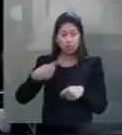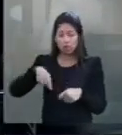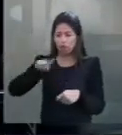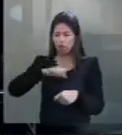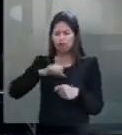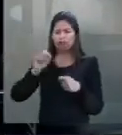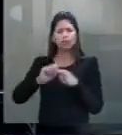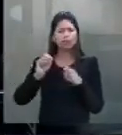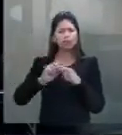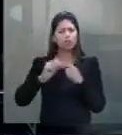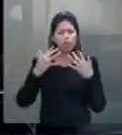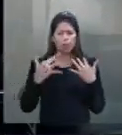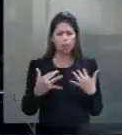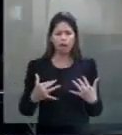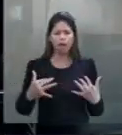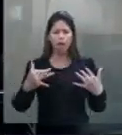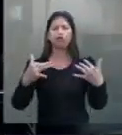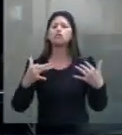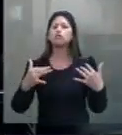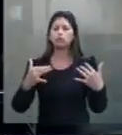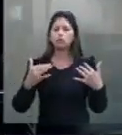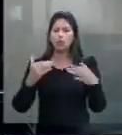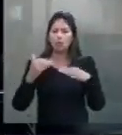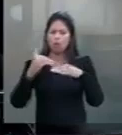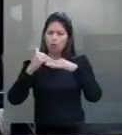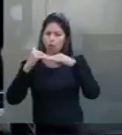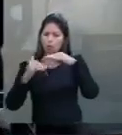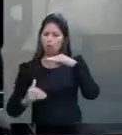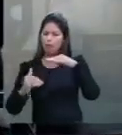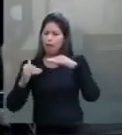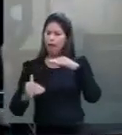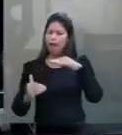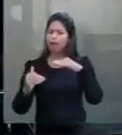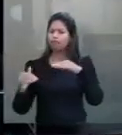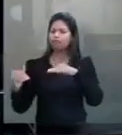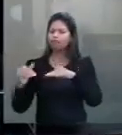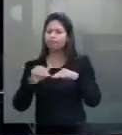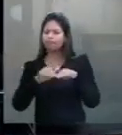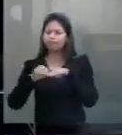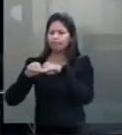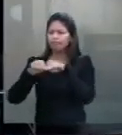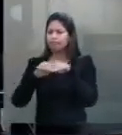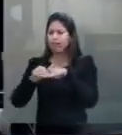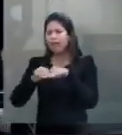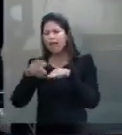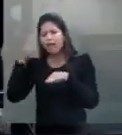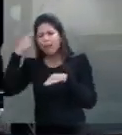essa, comparando o salário de negros e brancos. Que não tenhamos mais que passar